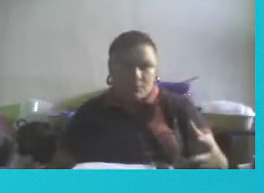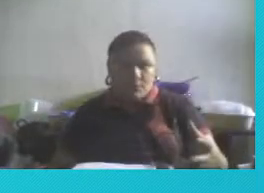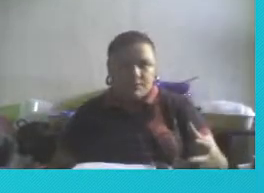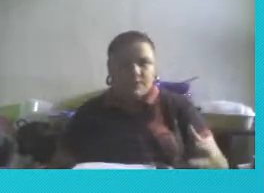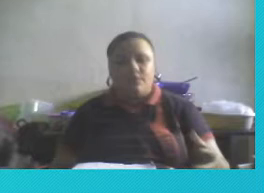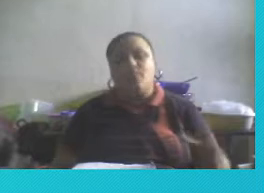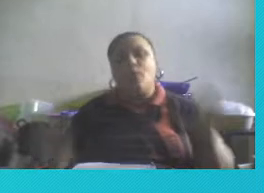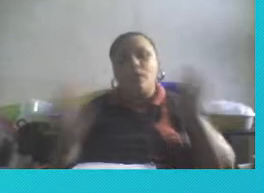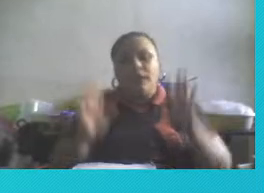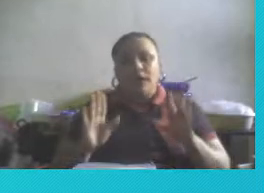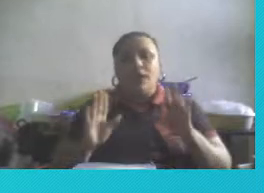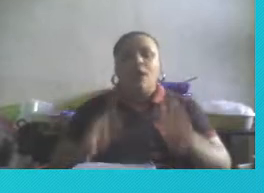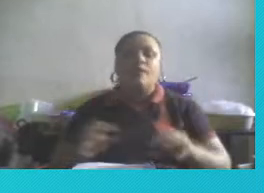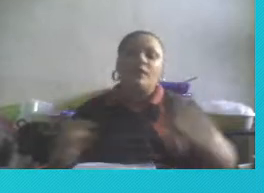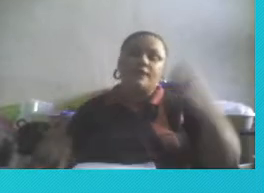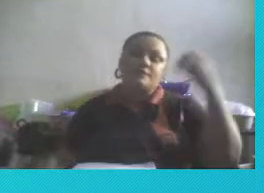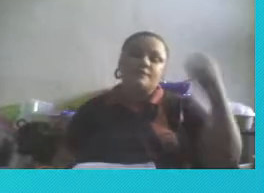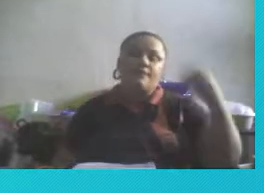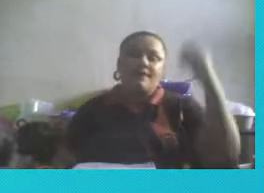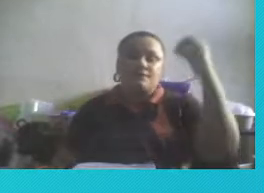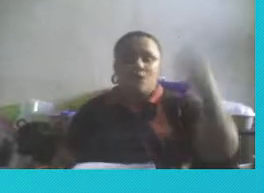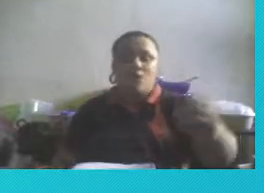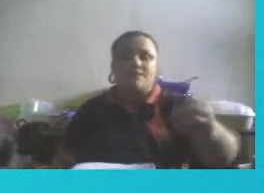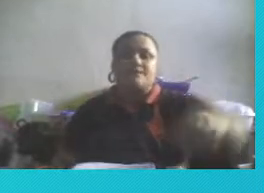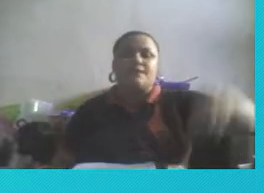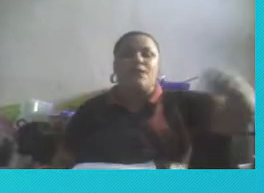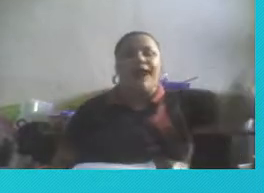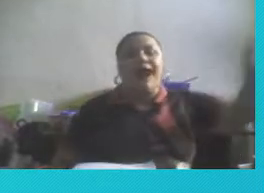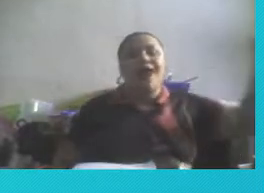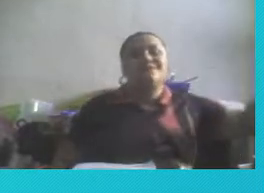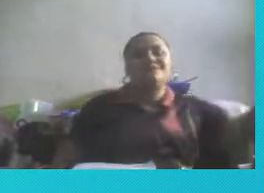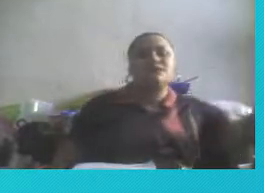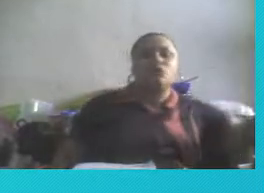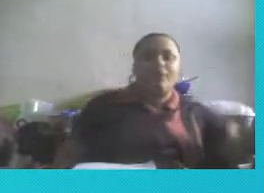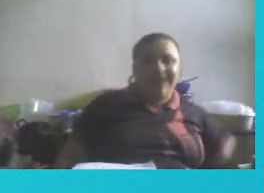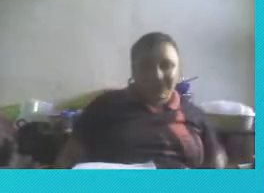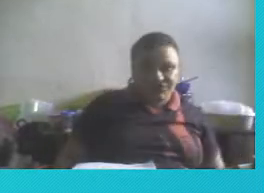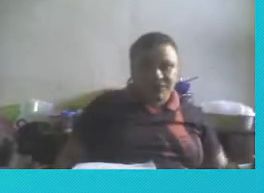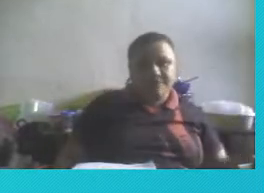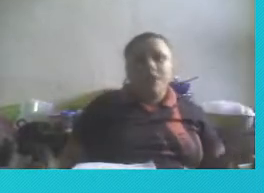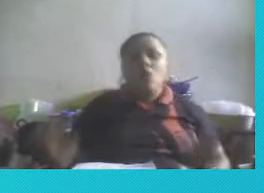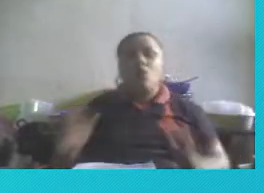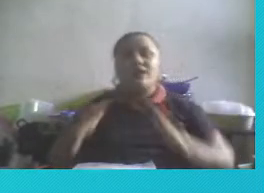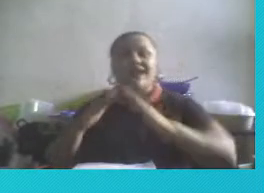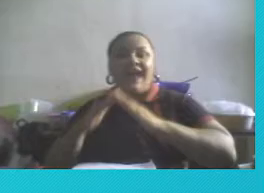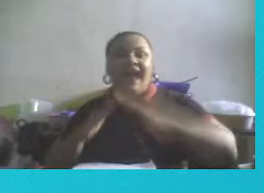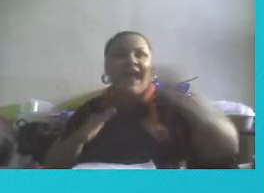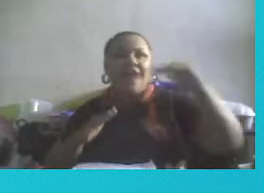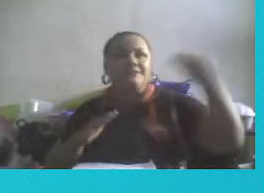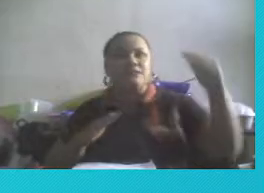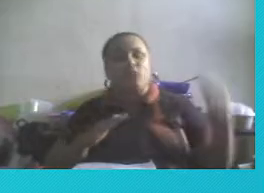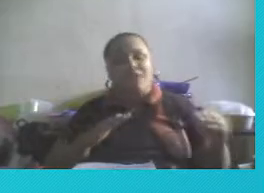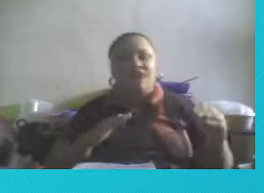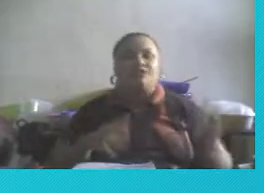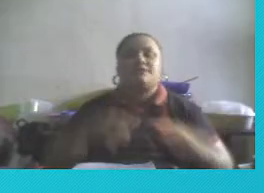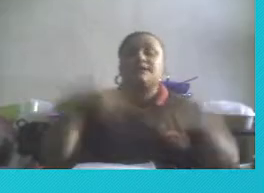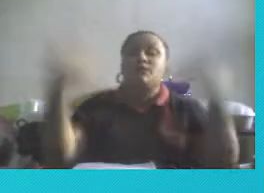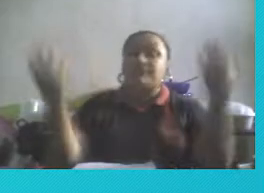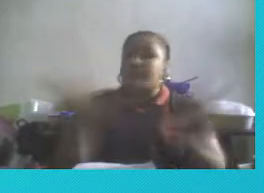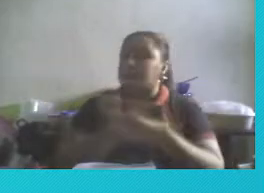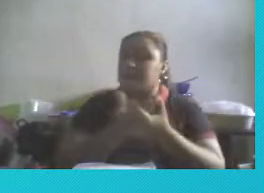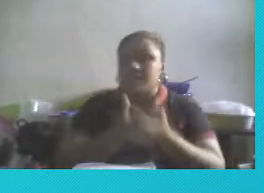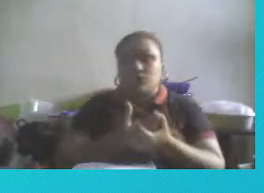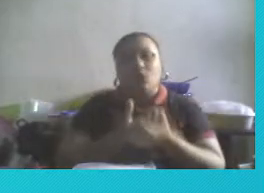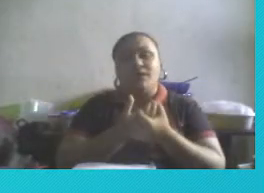máximo possível. Por quê? Porque existem pessoas que são assintomáticas. O que é assintomáticas? Que